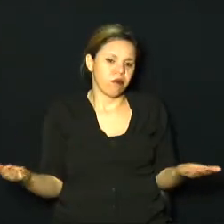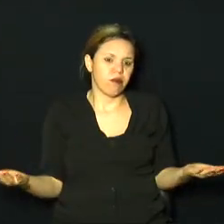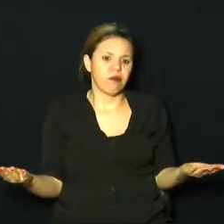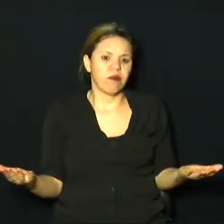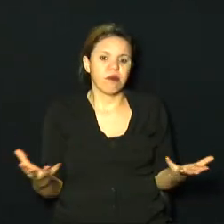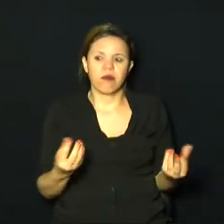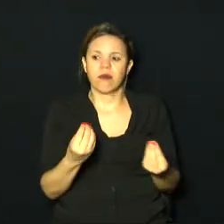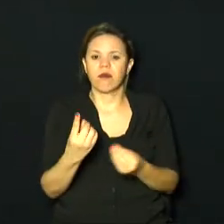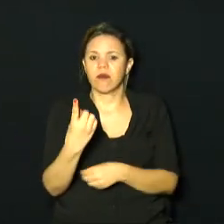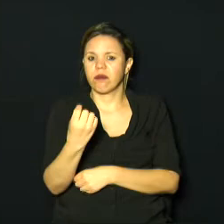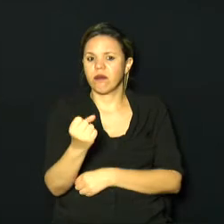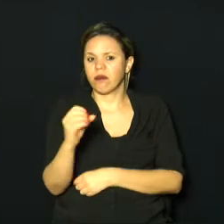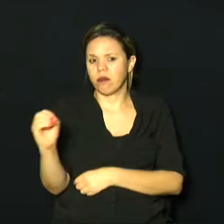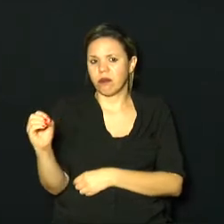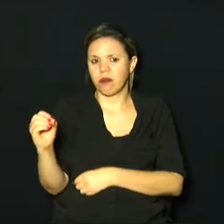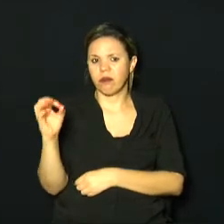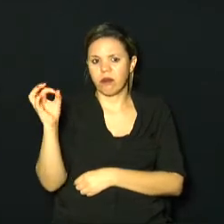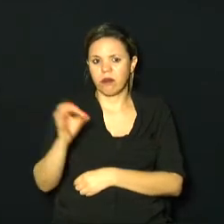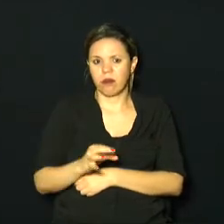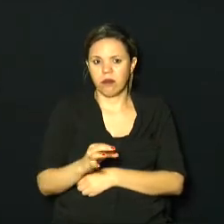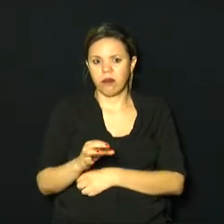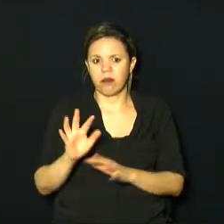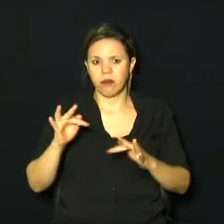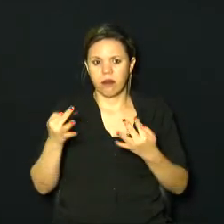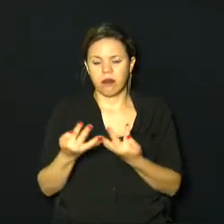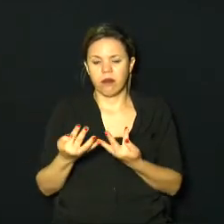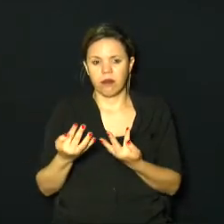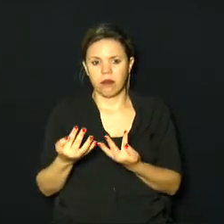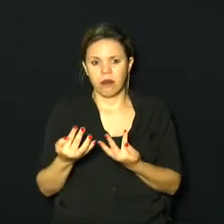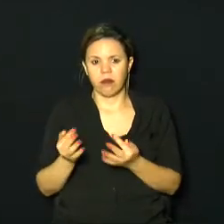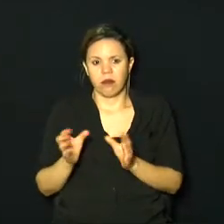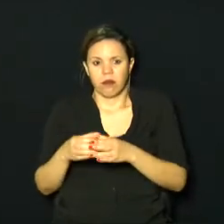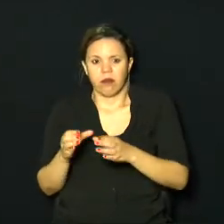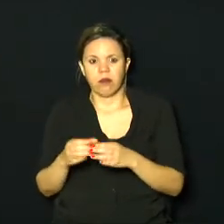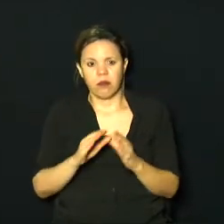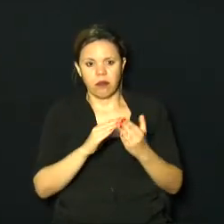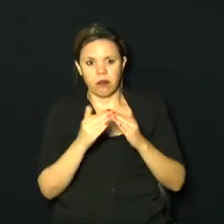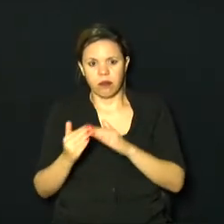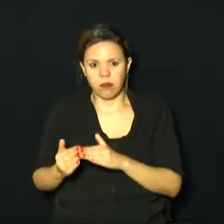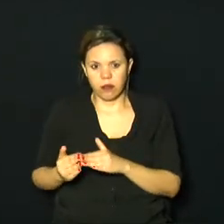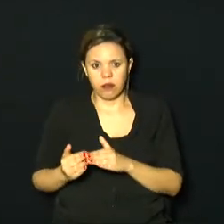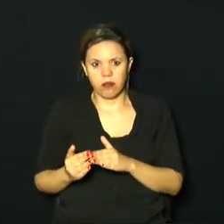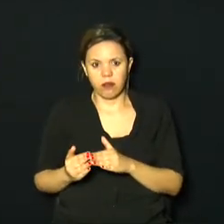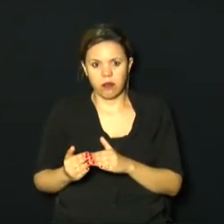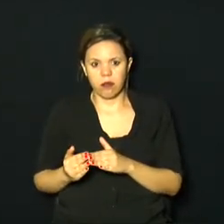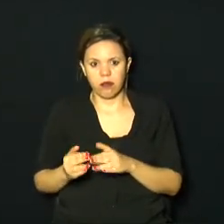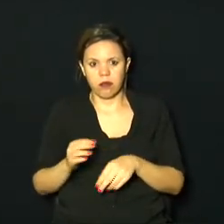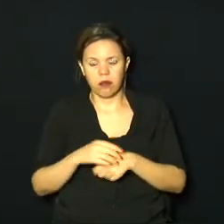mais 80% das famílias da comunidade Mandela vão ser os